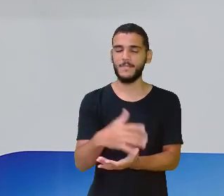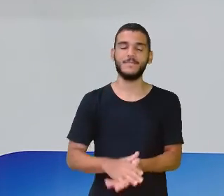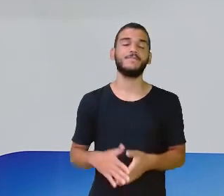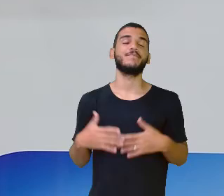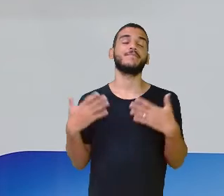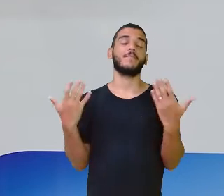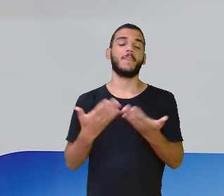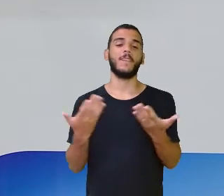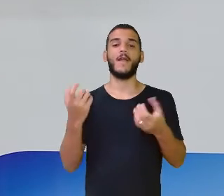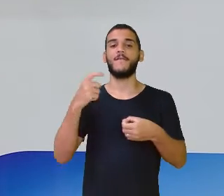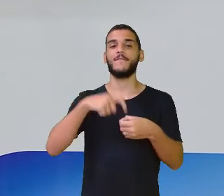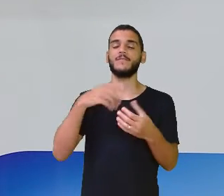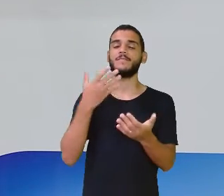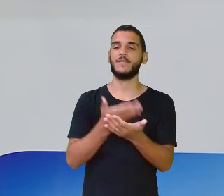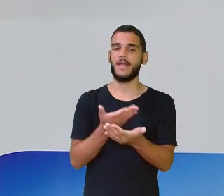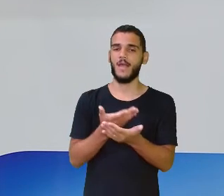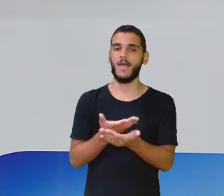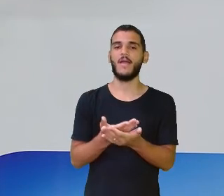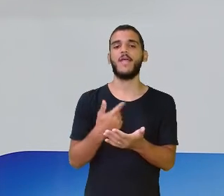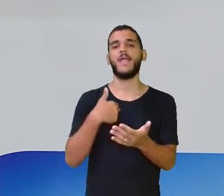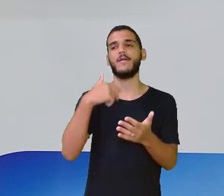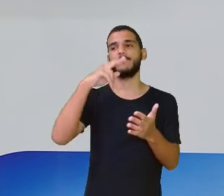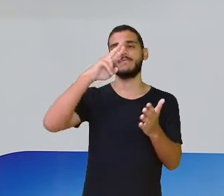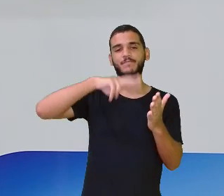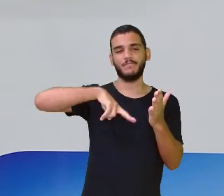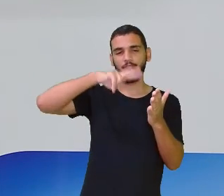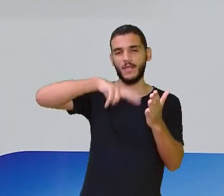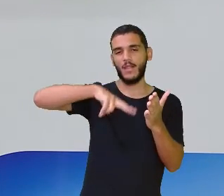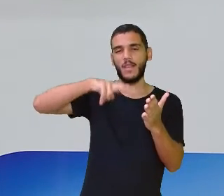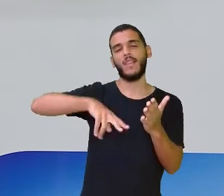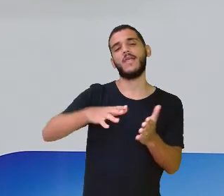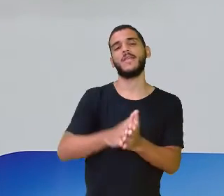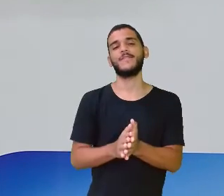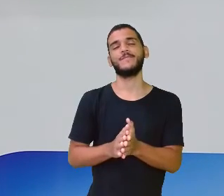Então, quando eu estava lendo, eu olhando para vocês e um olho nela aqui, quando falou,